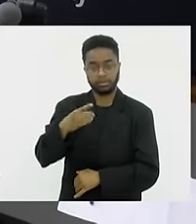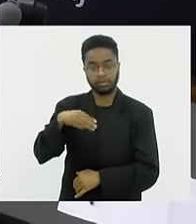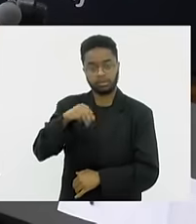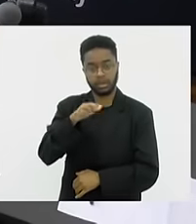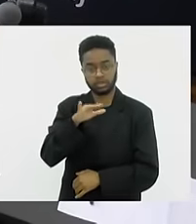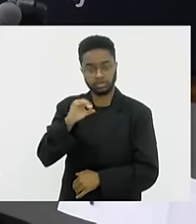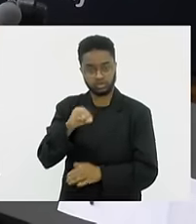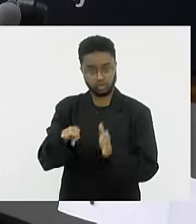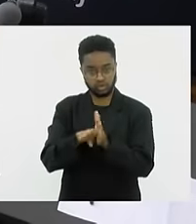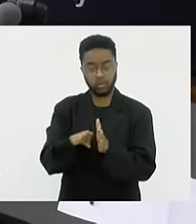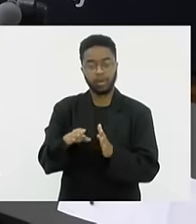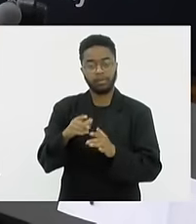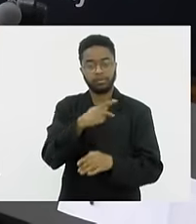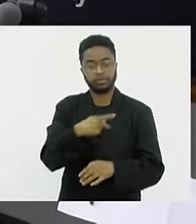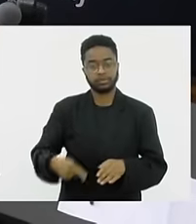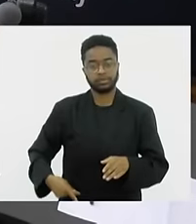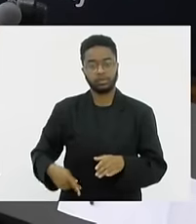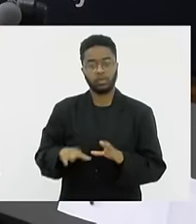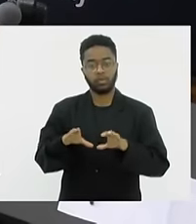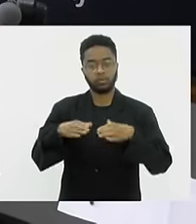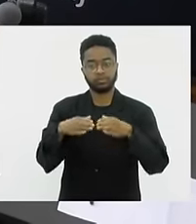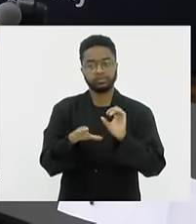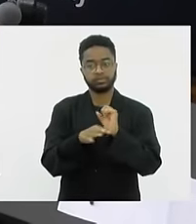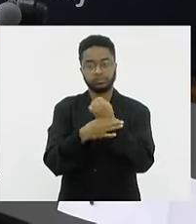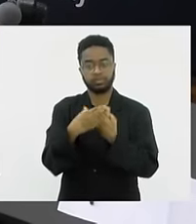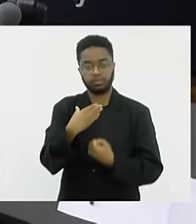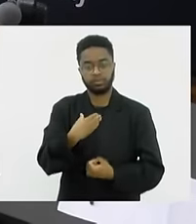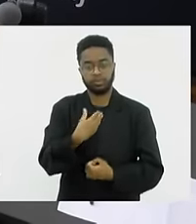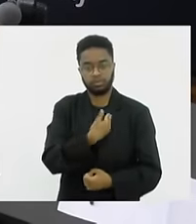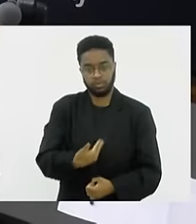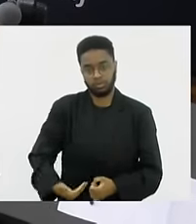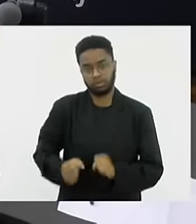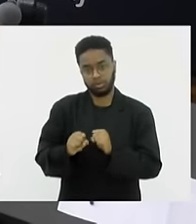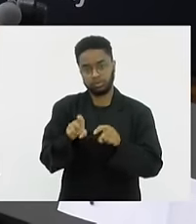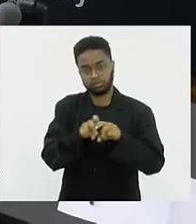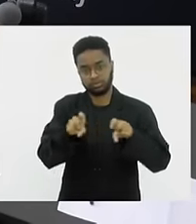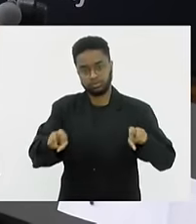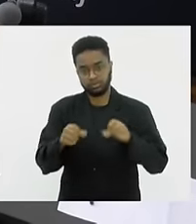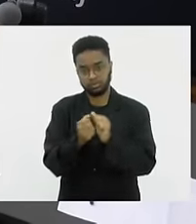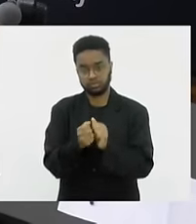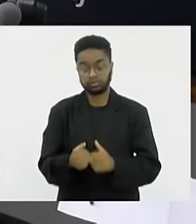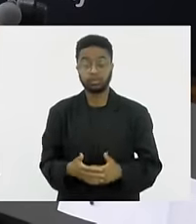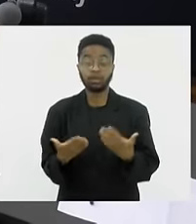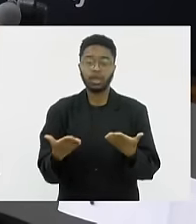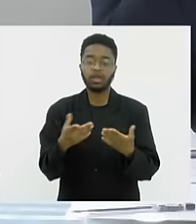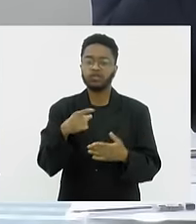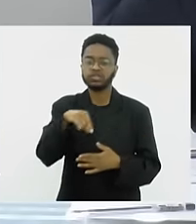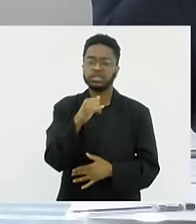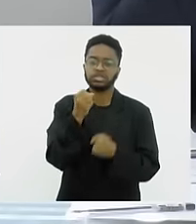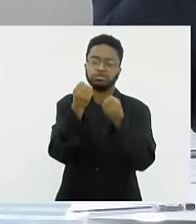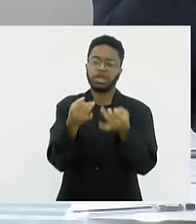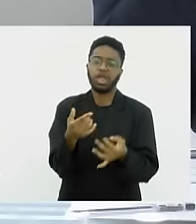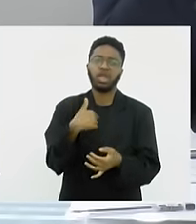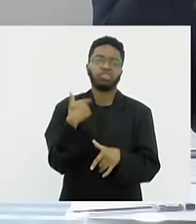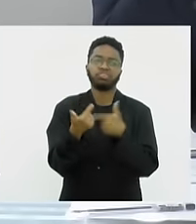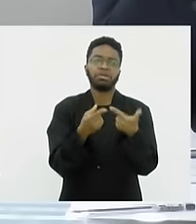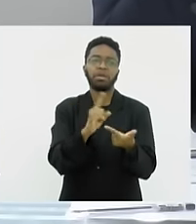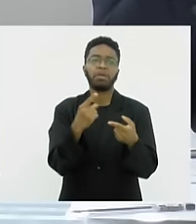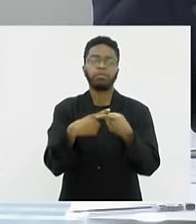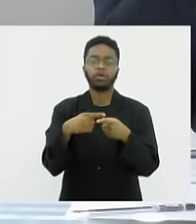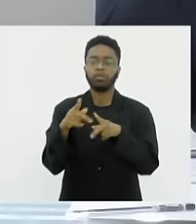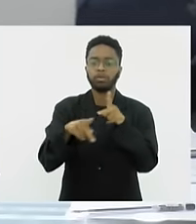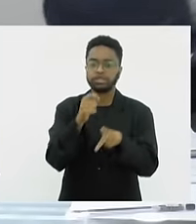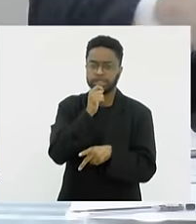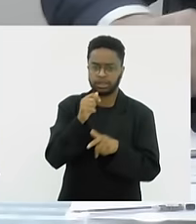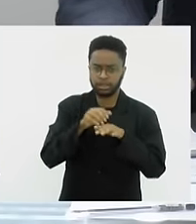presidente da Comissão de Segurança Pública, que sente conosco aqui, deputado Galberto. Então, a justificativa para não trabalhar é porque o povo vai ficar sem o transporte, é